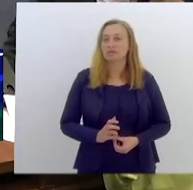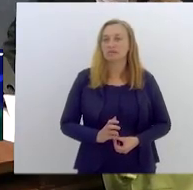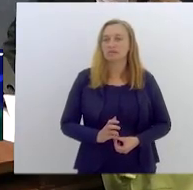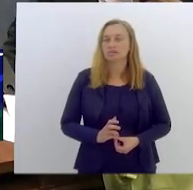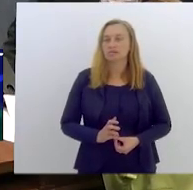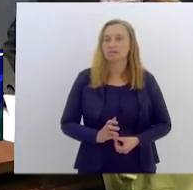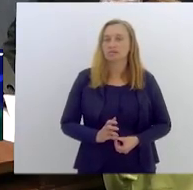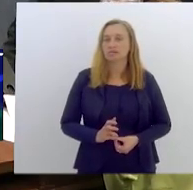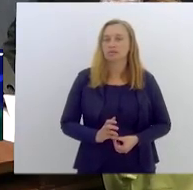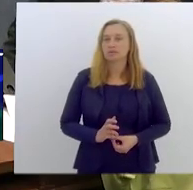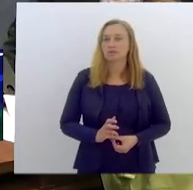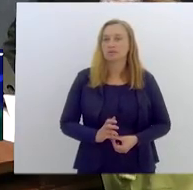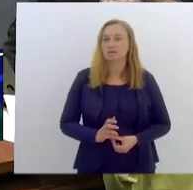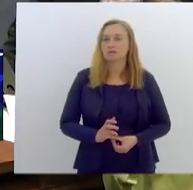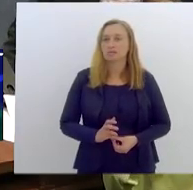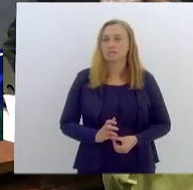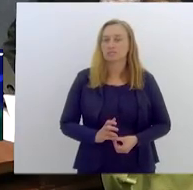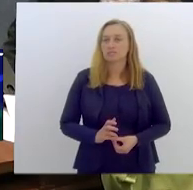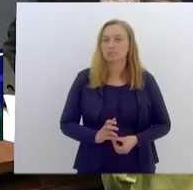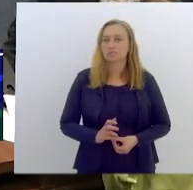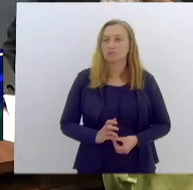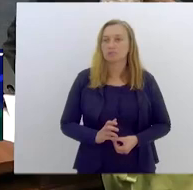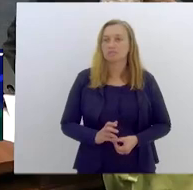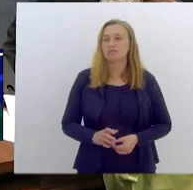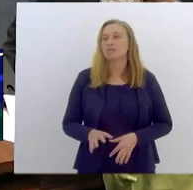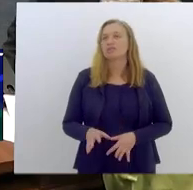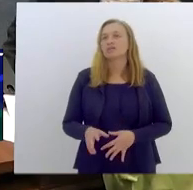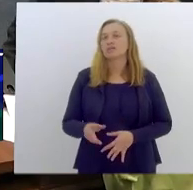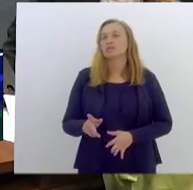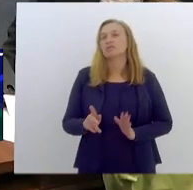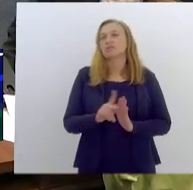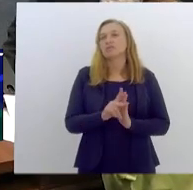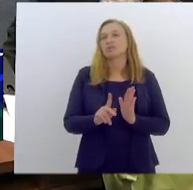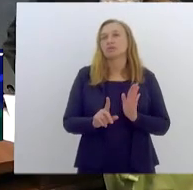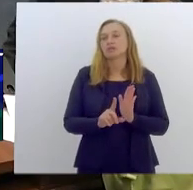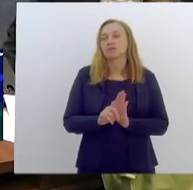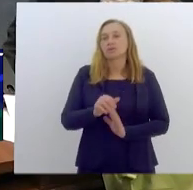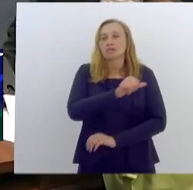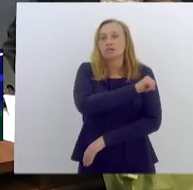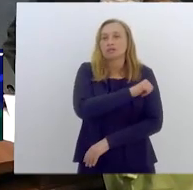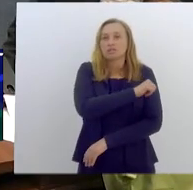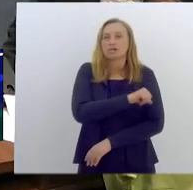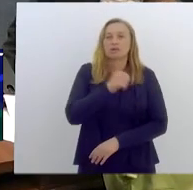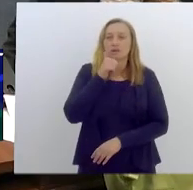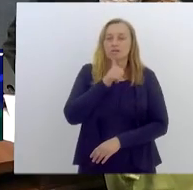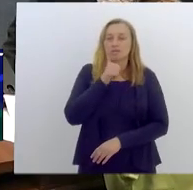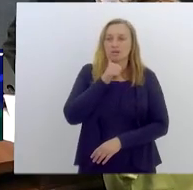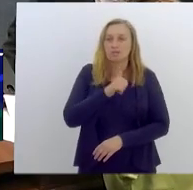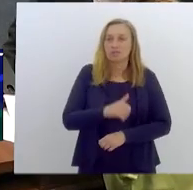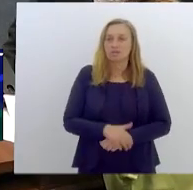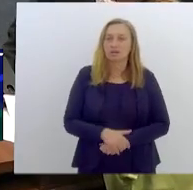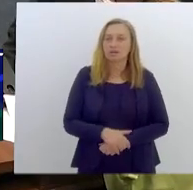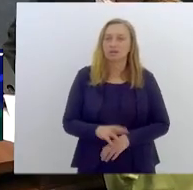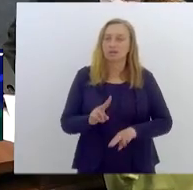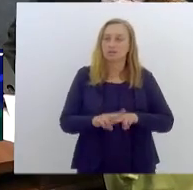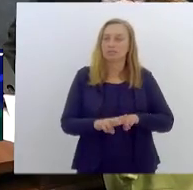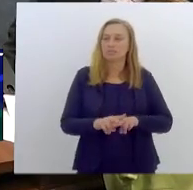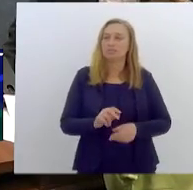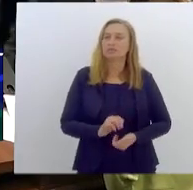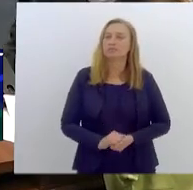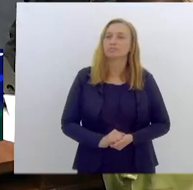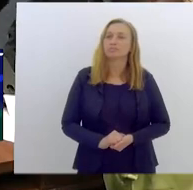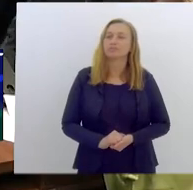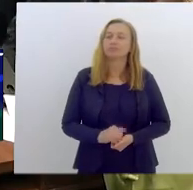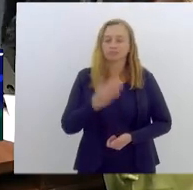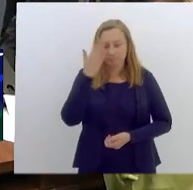É o projeto esse da enfermeira Regina, das mulheres, programa das mulheres privadas de liberdade.